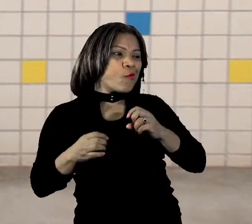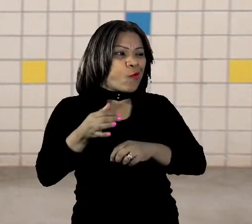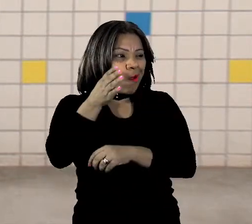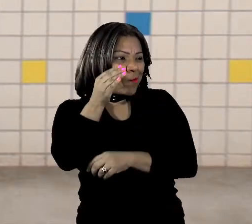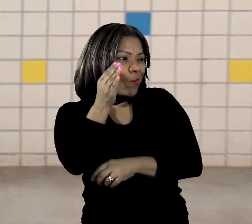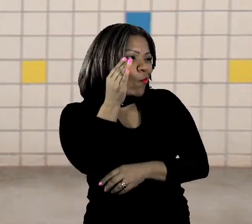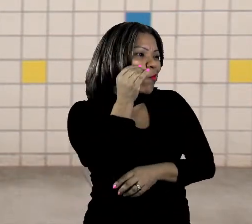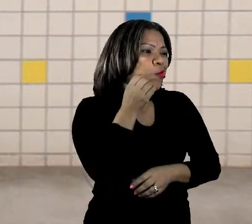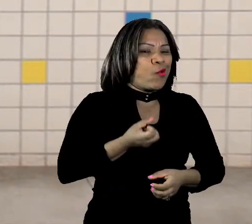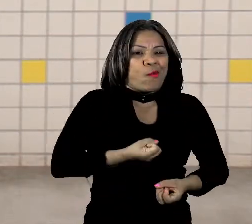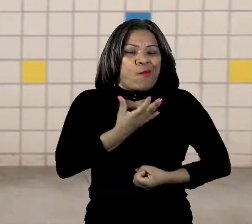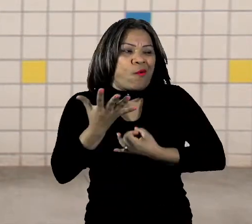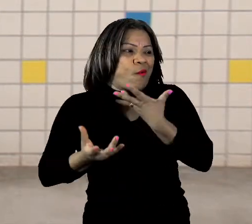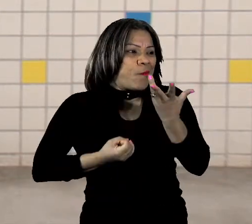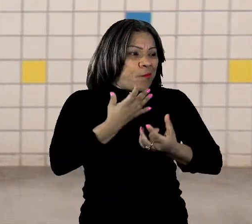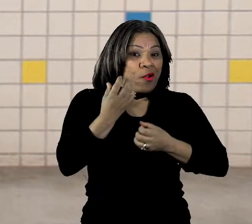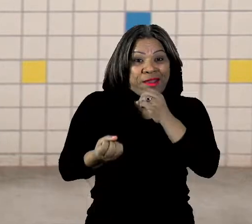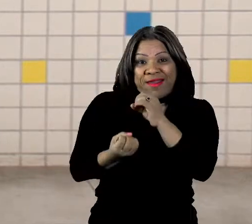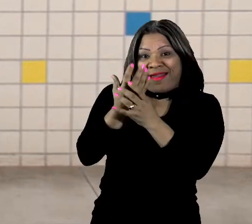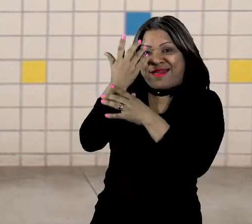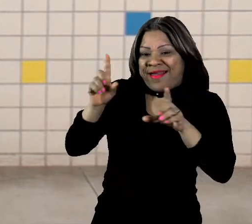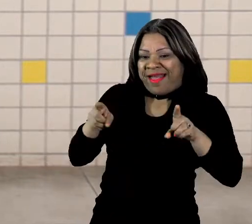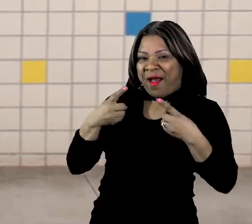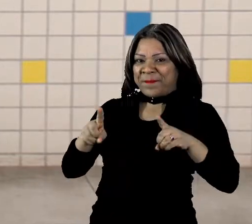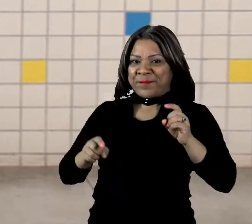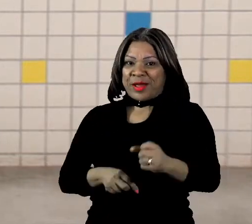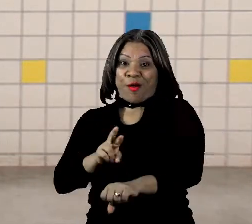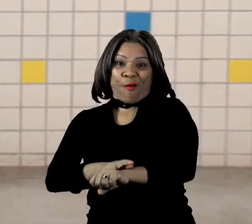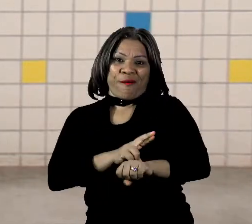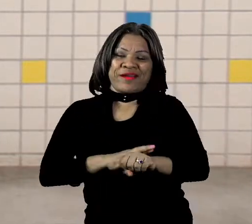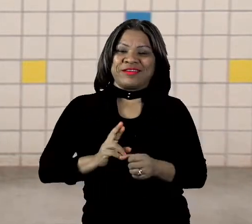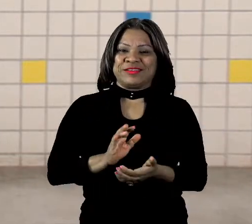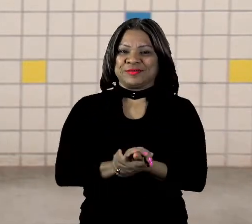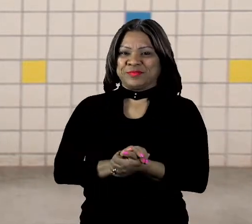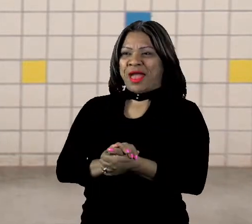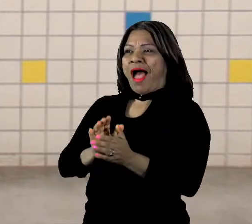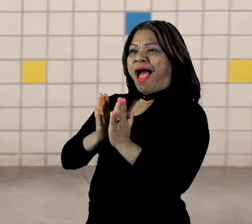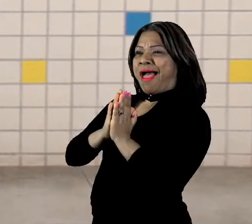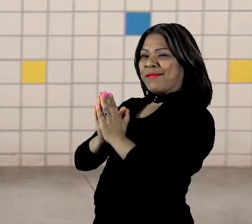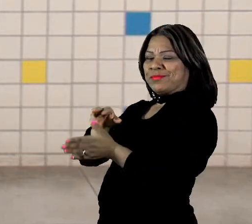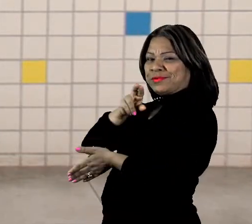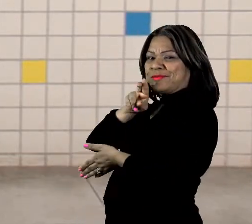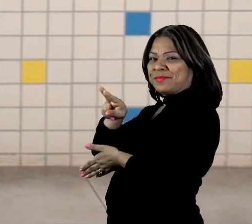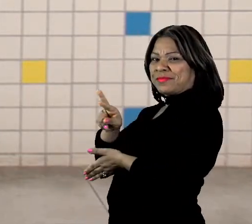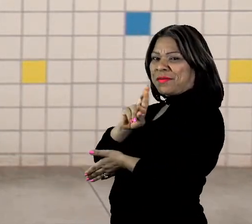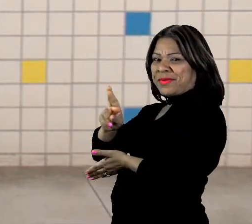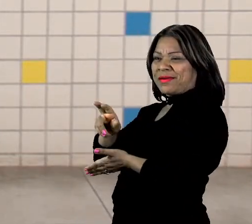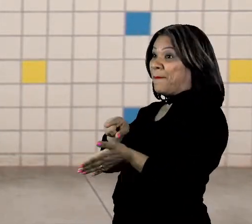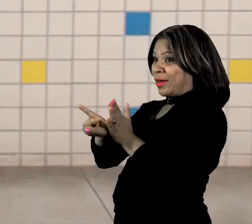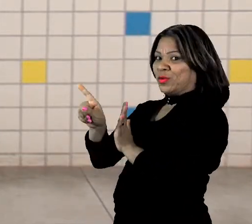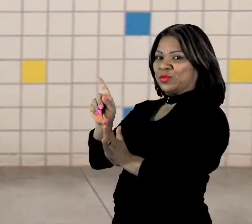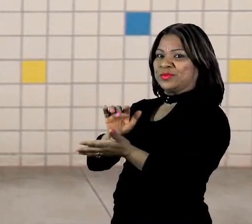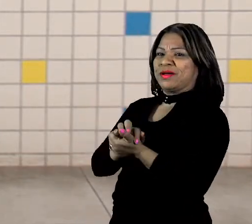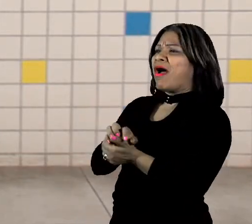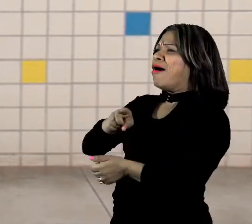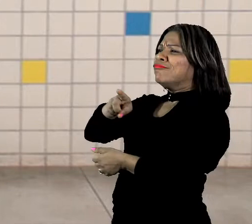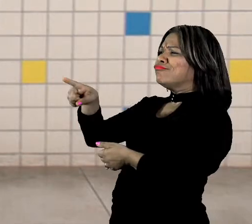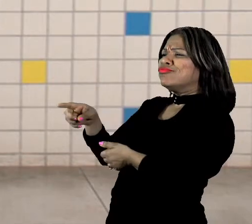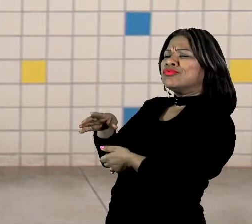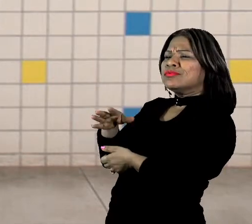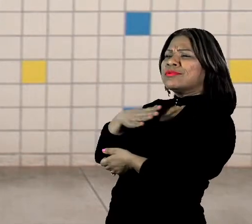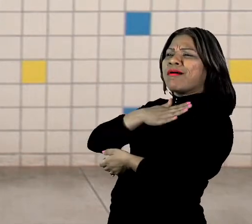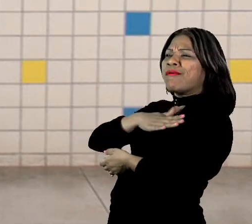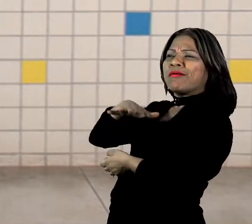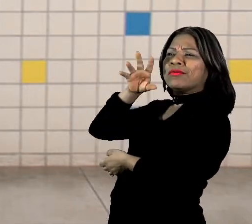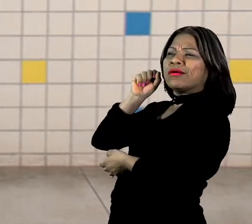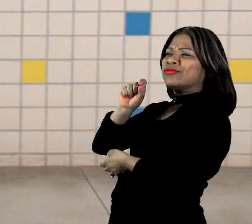e inventar melodias e ritmos. E a Emília pergunta: o que vocês gostavam de ouvir quando eram